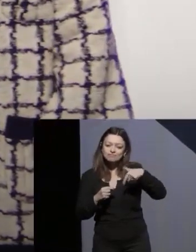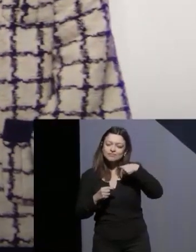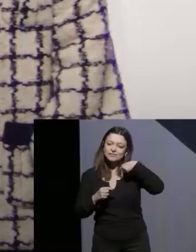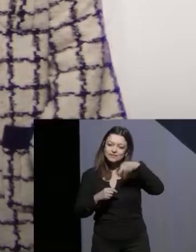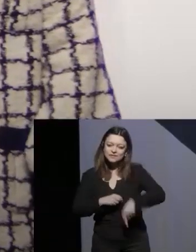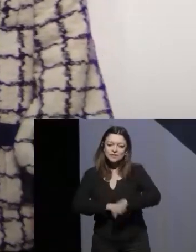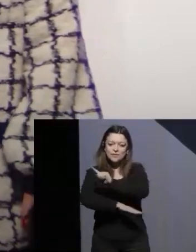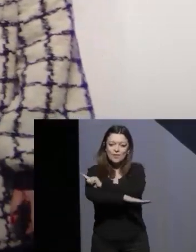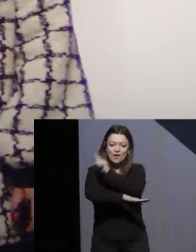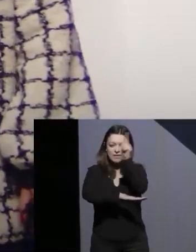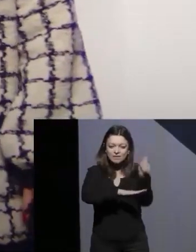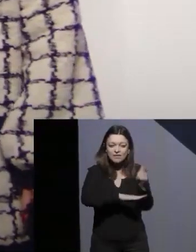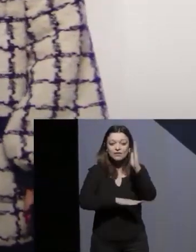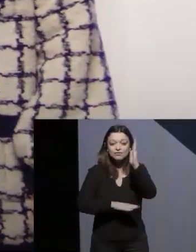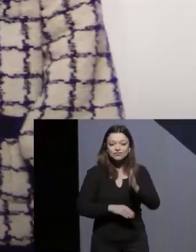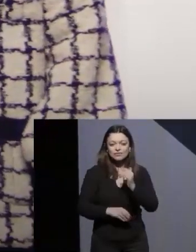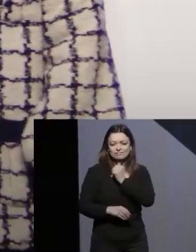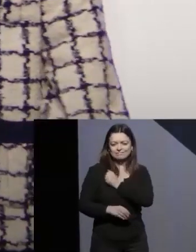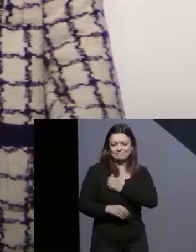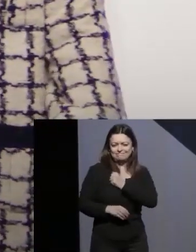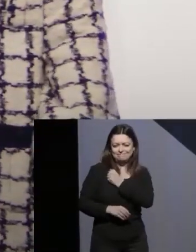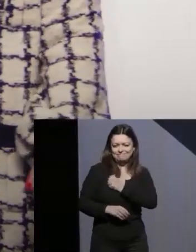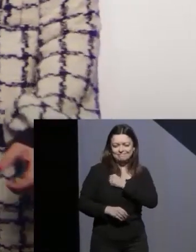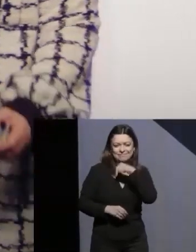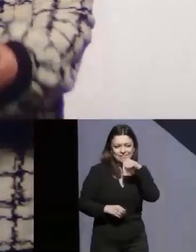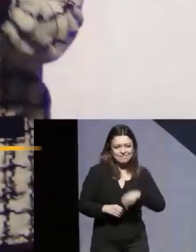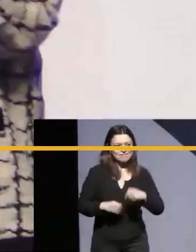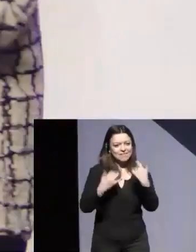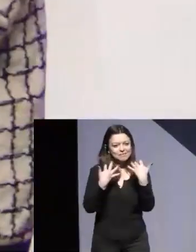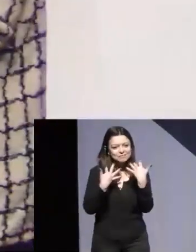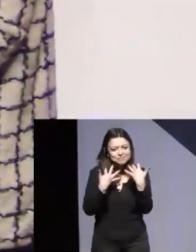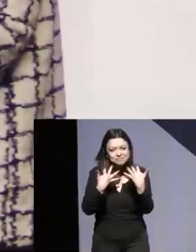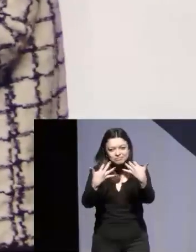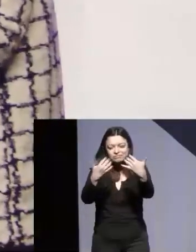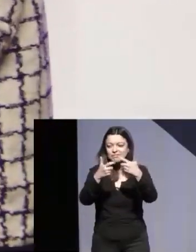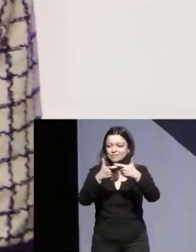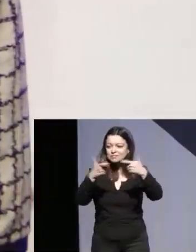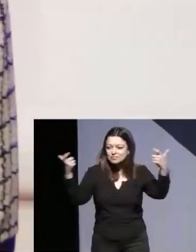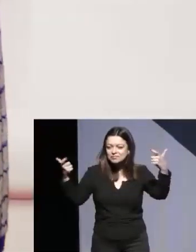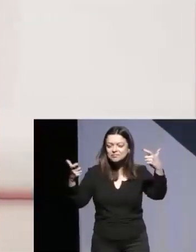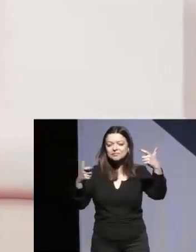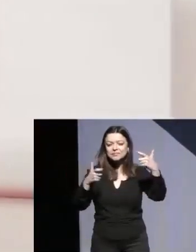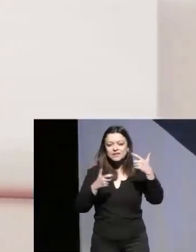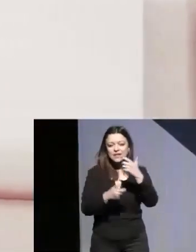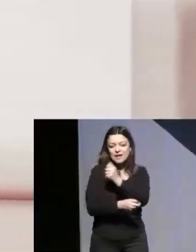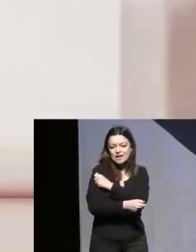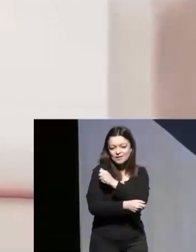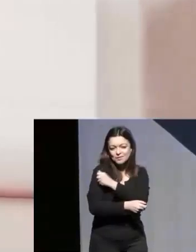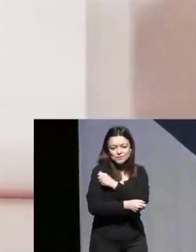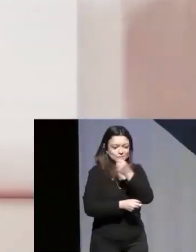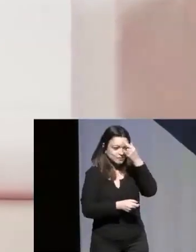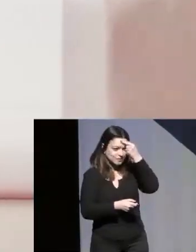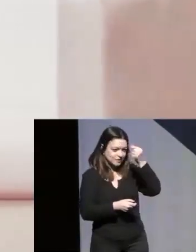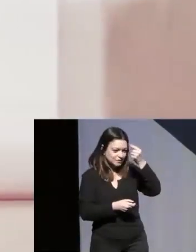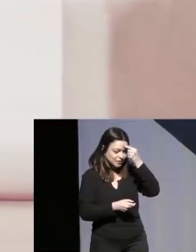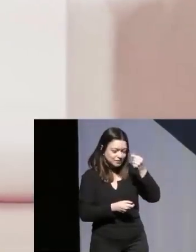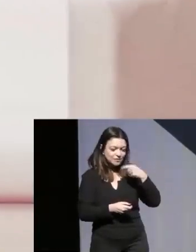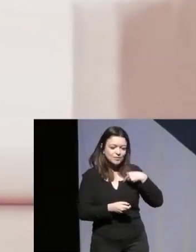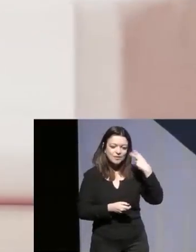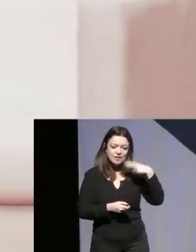com saudades desse público, predominantemente de graduandos, né? Eu tenho uma